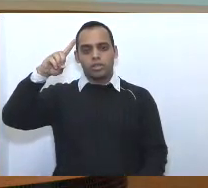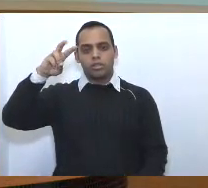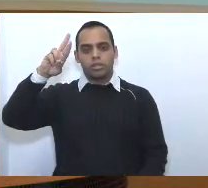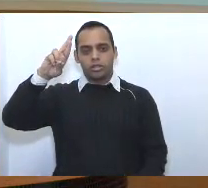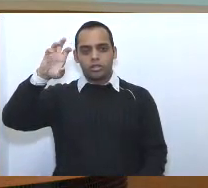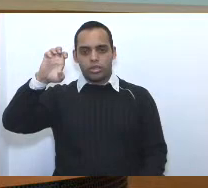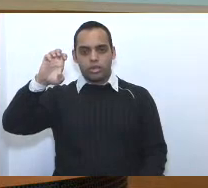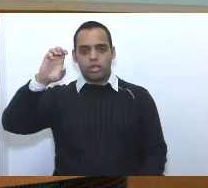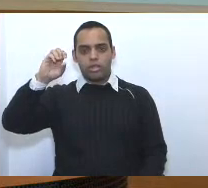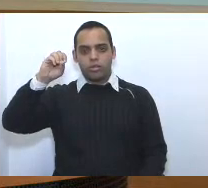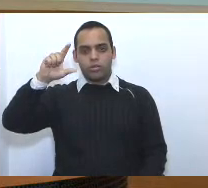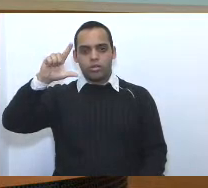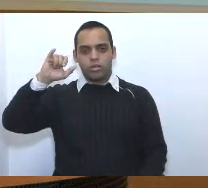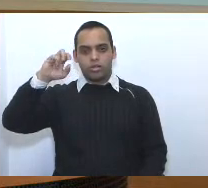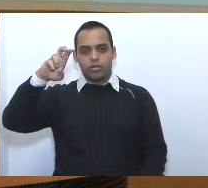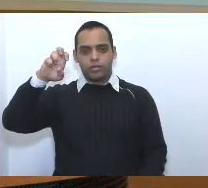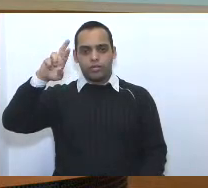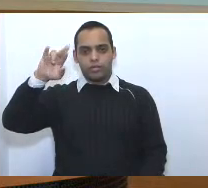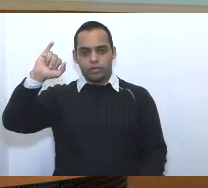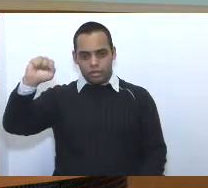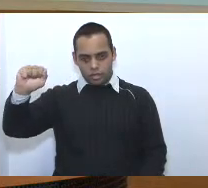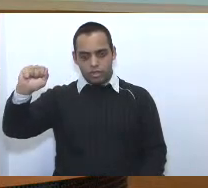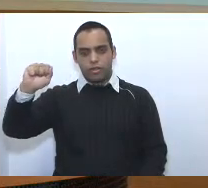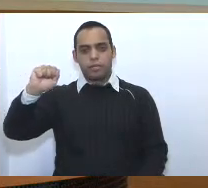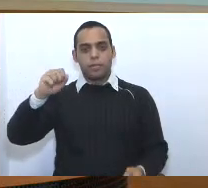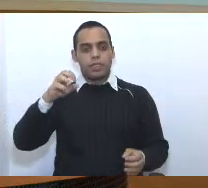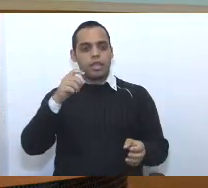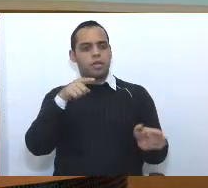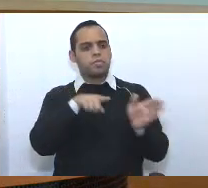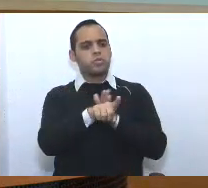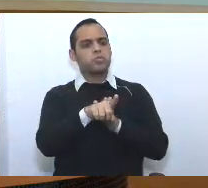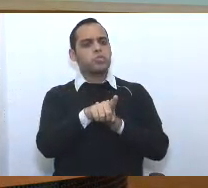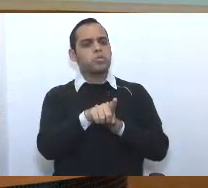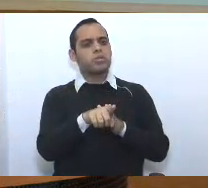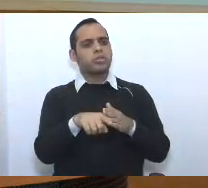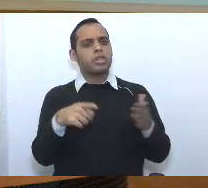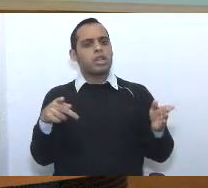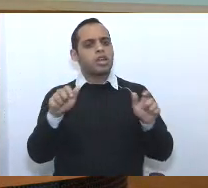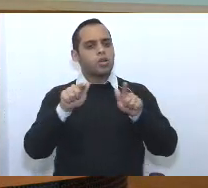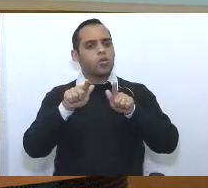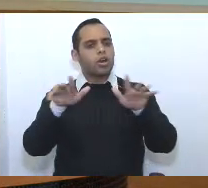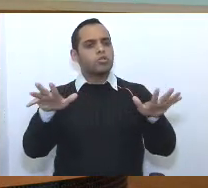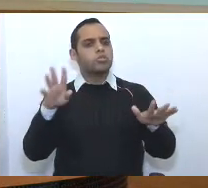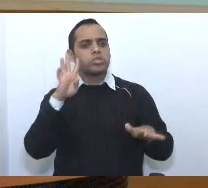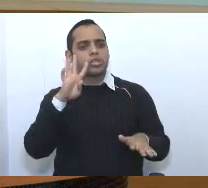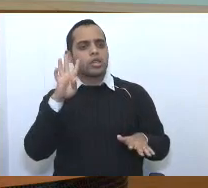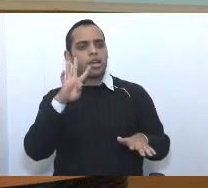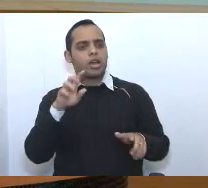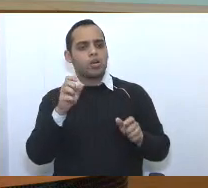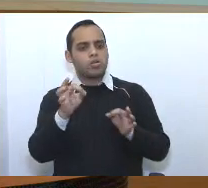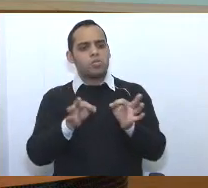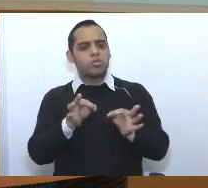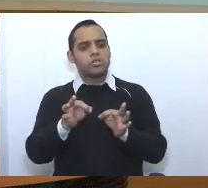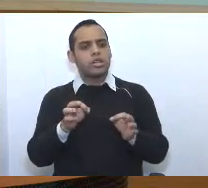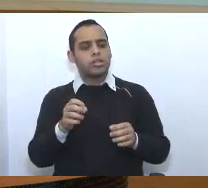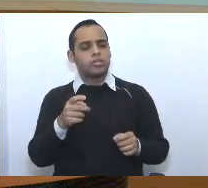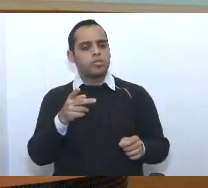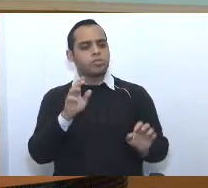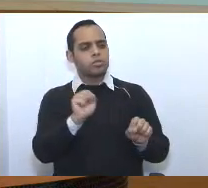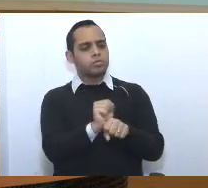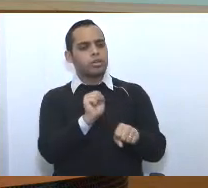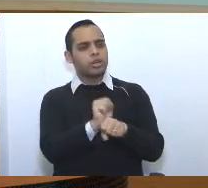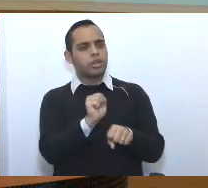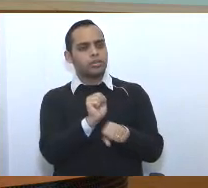ele falou, foi questionado sobre a questão da anistia, projeto Guarulhos Legal, que só estava dependendo da Secretaria